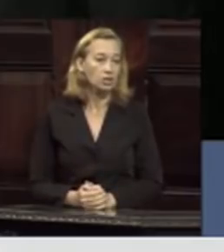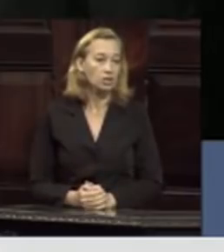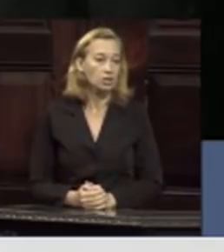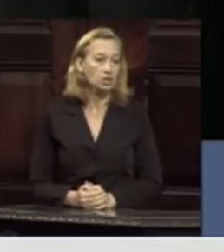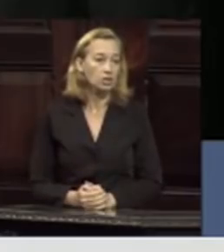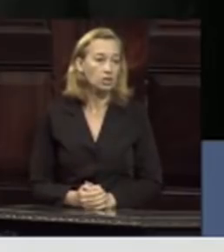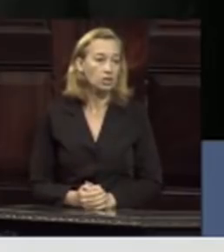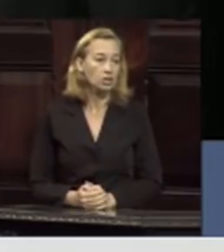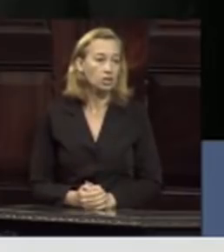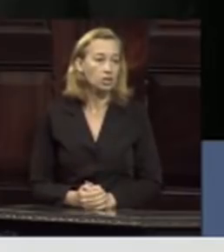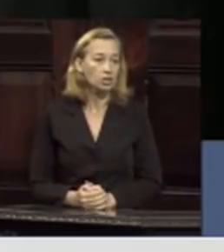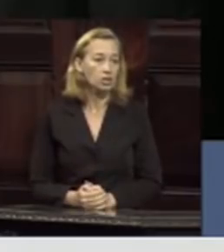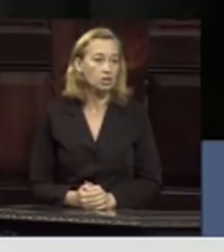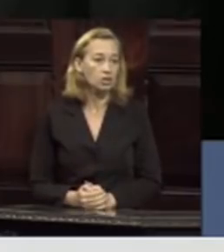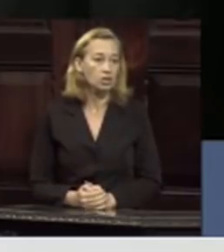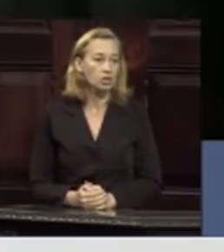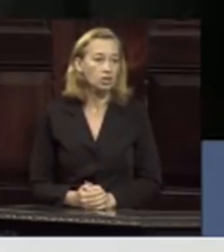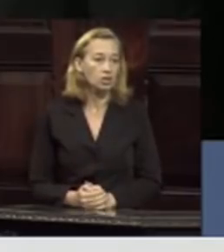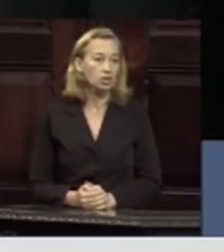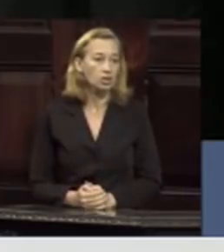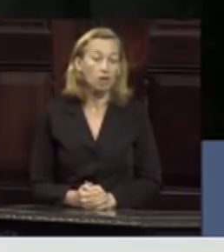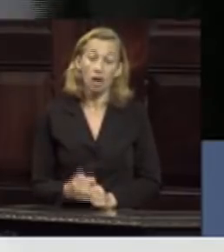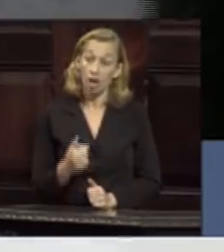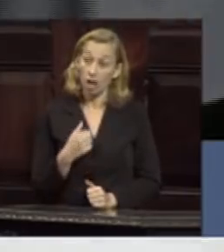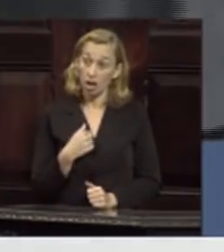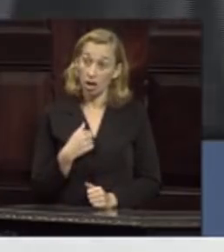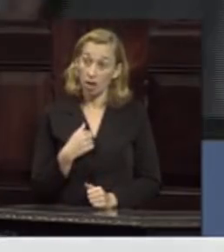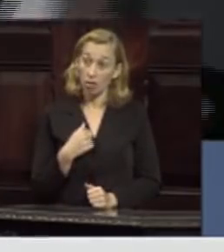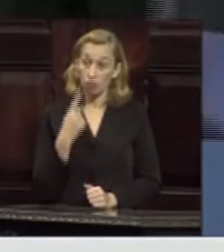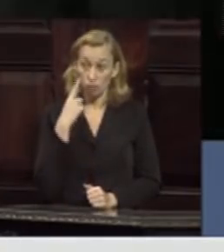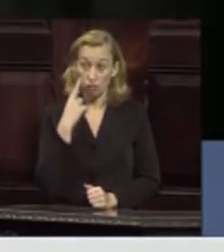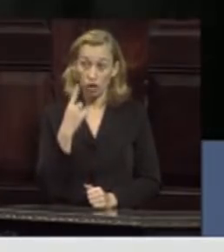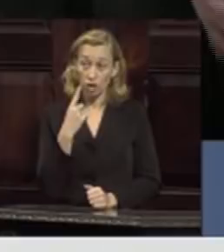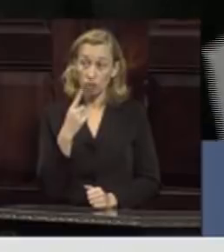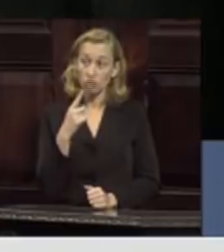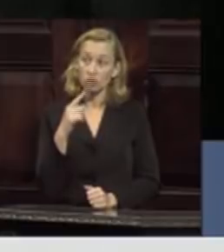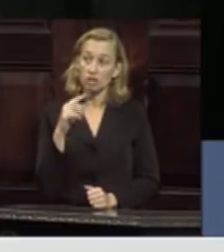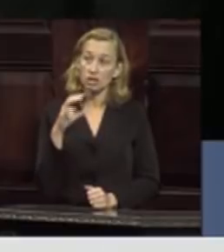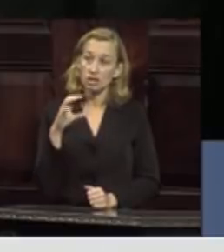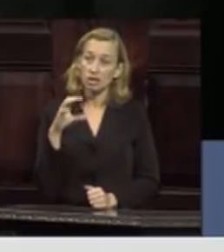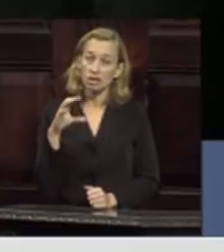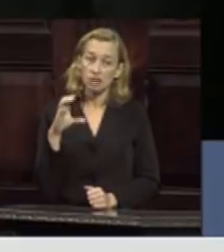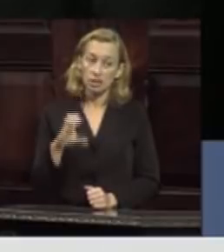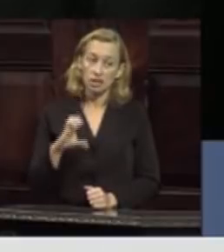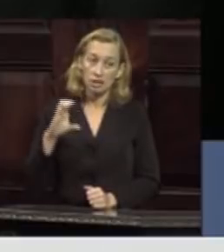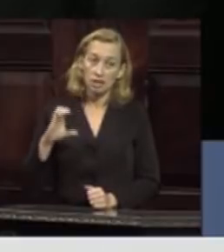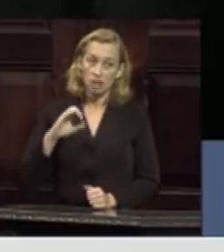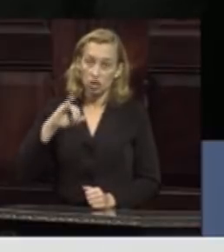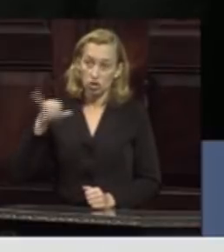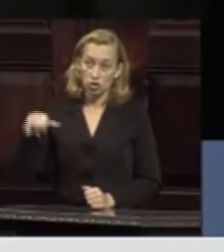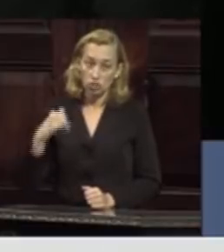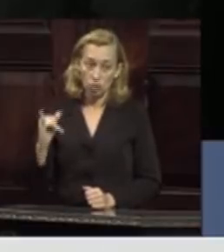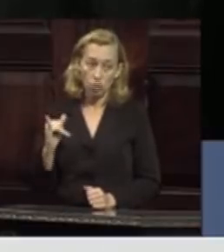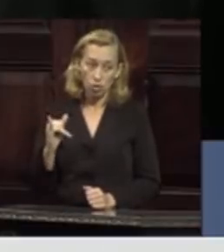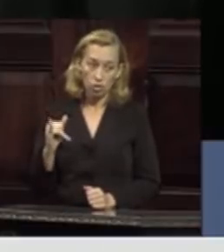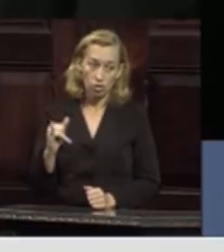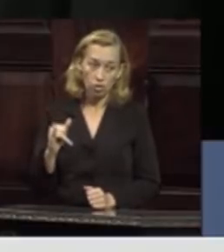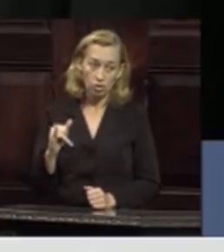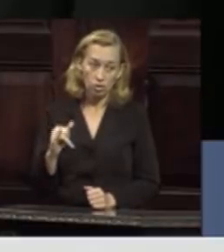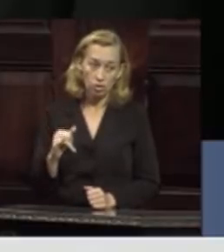o parecer da CCJ, tão único e exclusivamente sobre as emendas